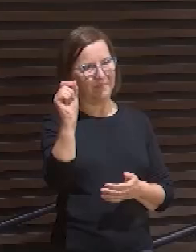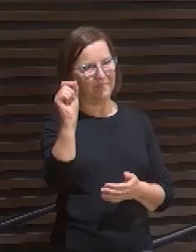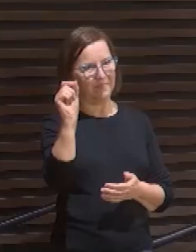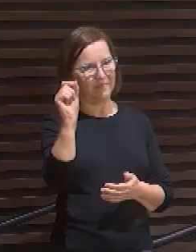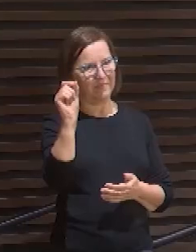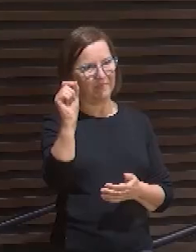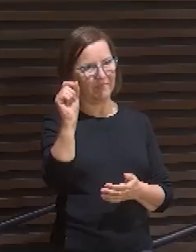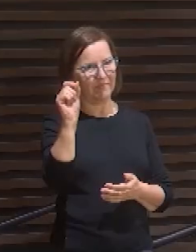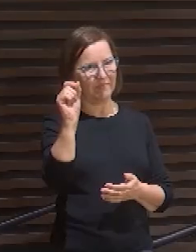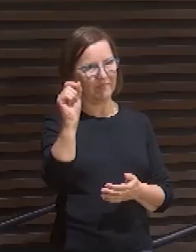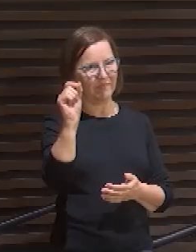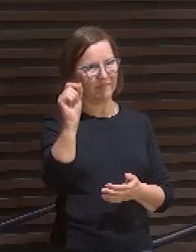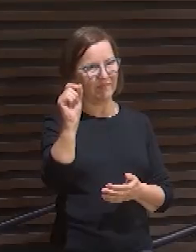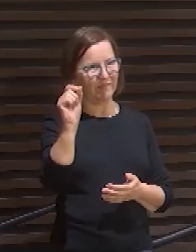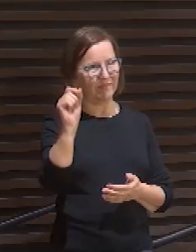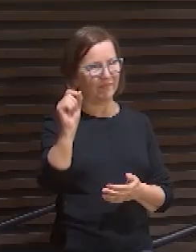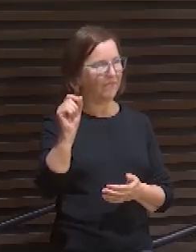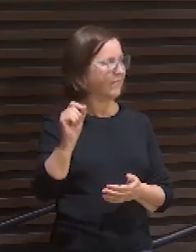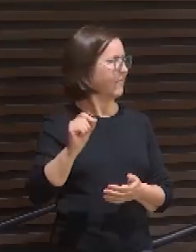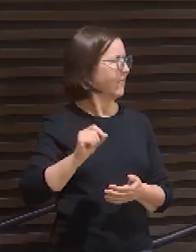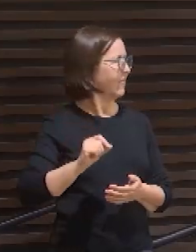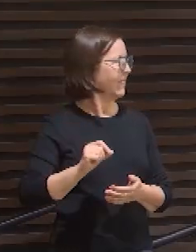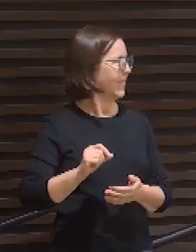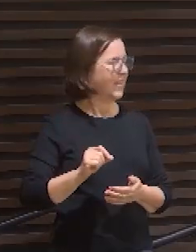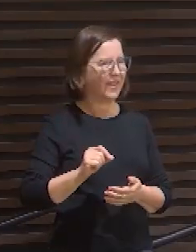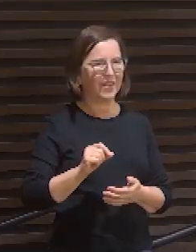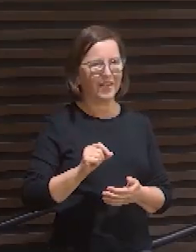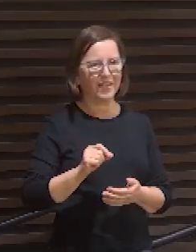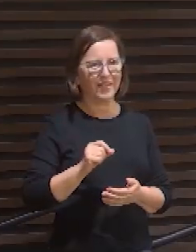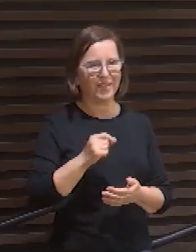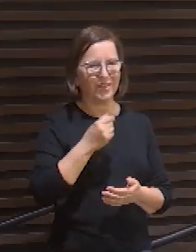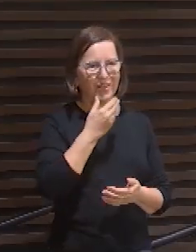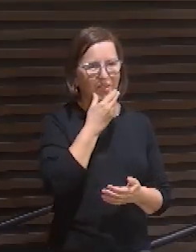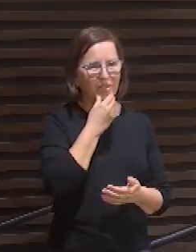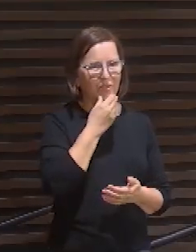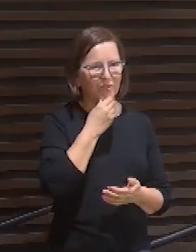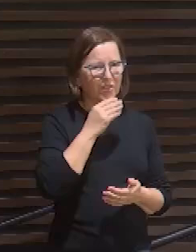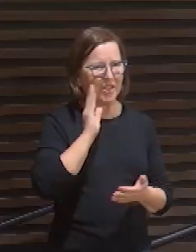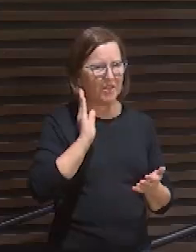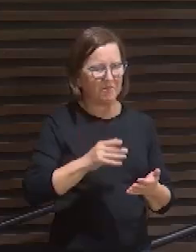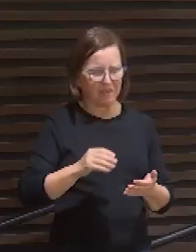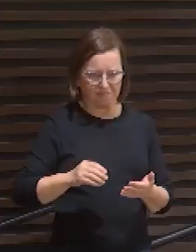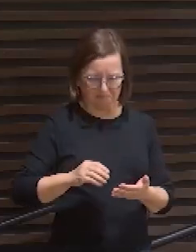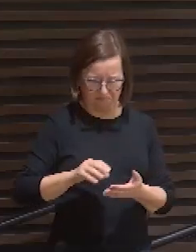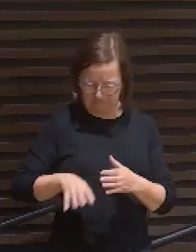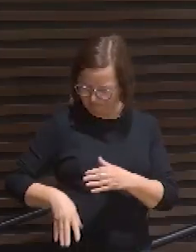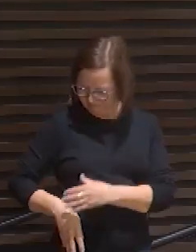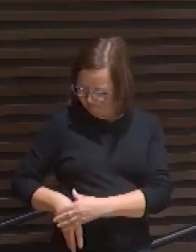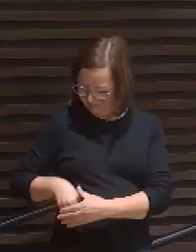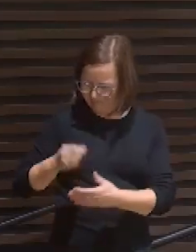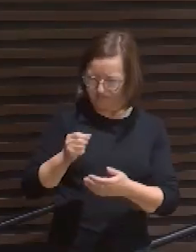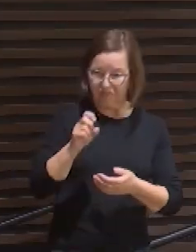O senhor nem conversou, meteu a mão no, na carteira, tirou $5 e deu para o homem.